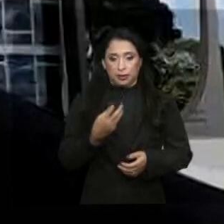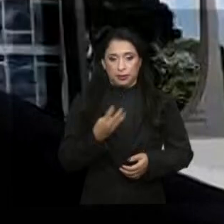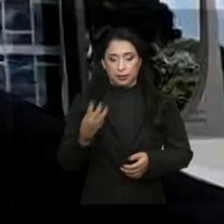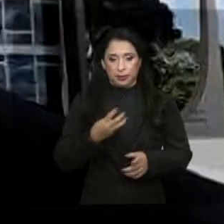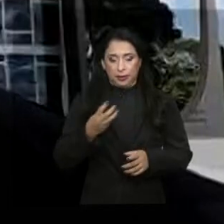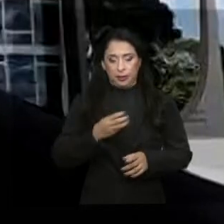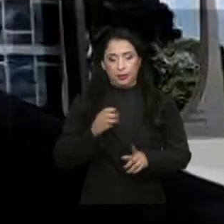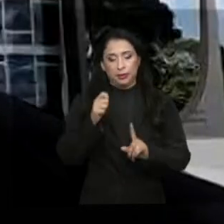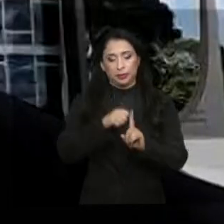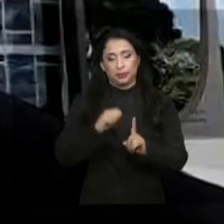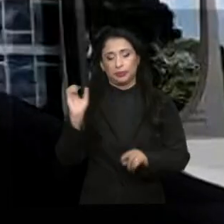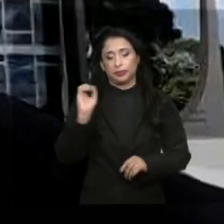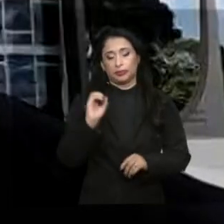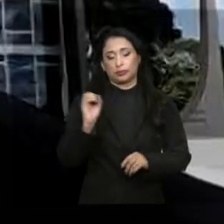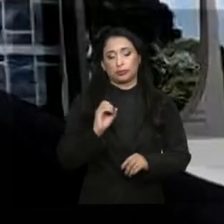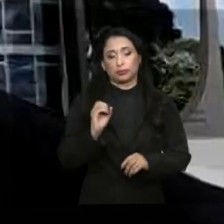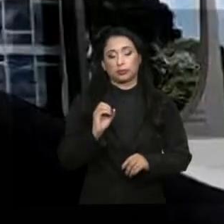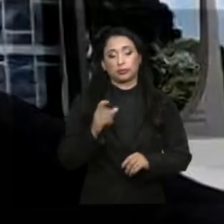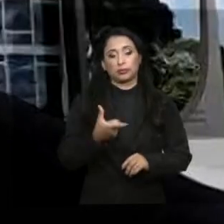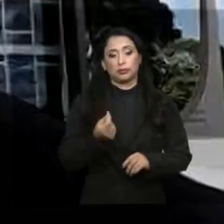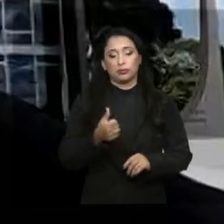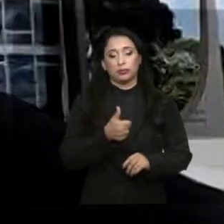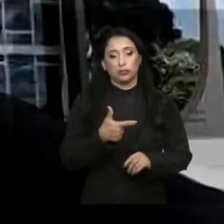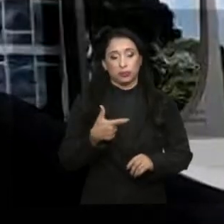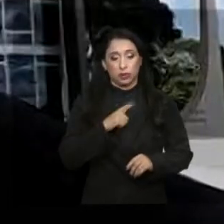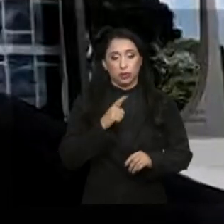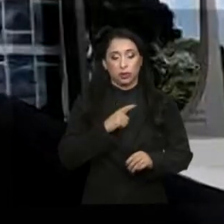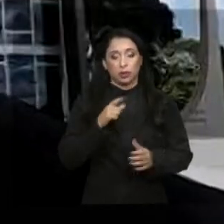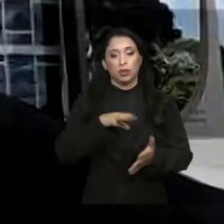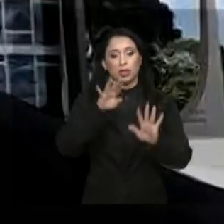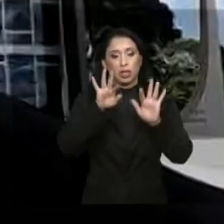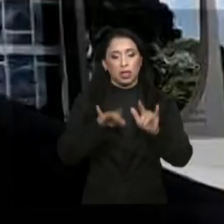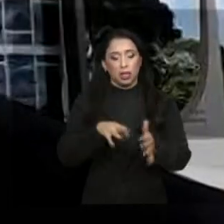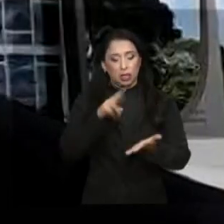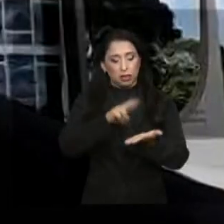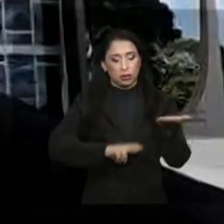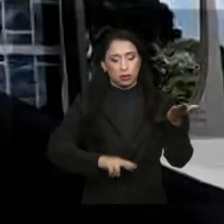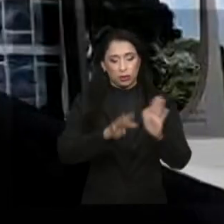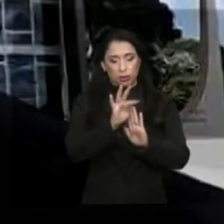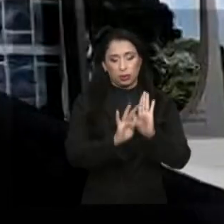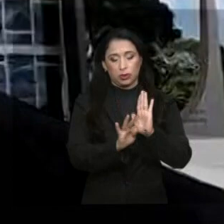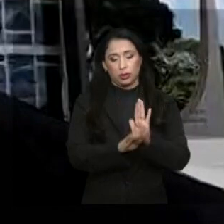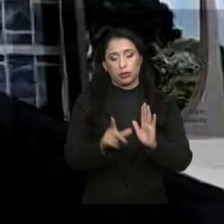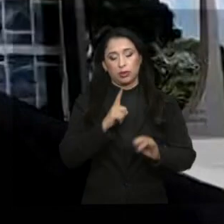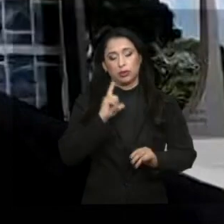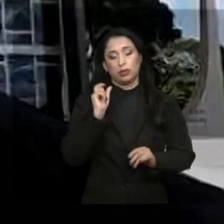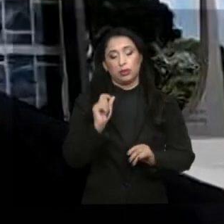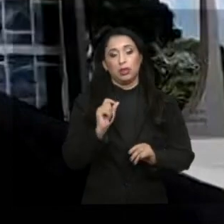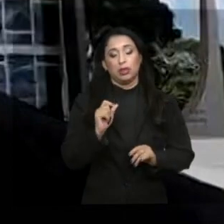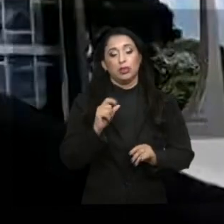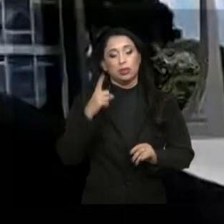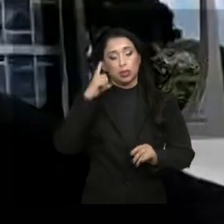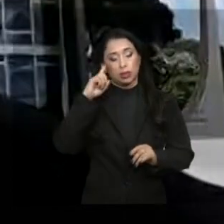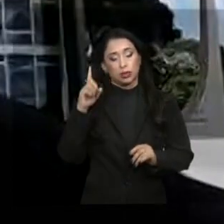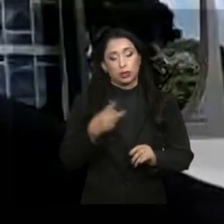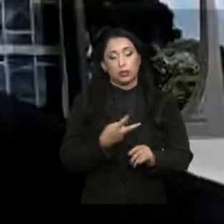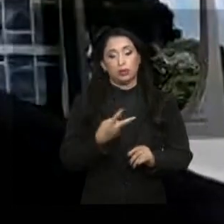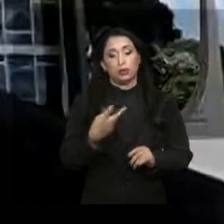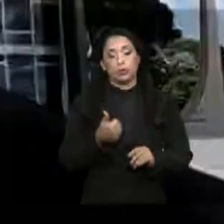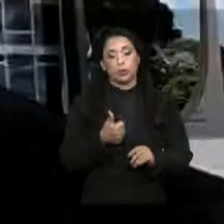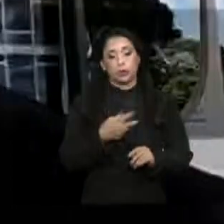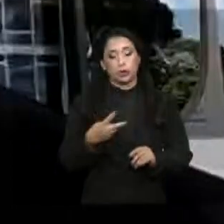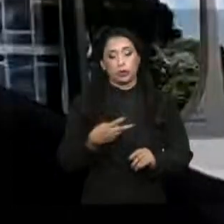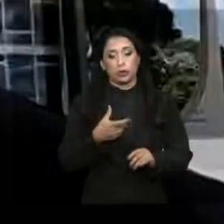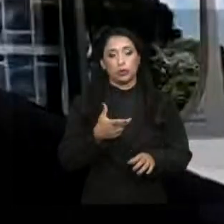outubro de 2012, e 565, relator para o acordo, ministro Dias Toffoli, publicado no diário de 12 de abril de 2018,